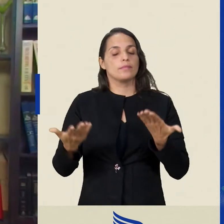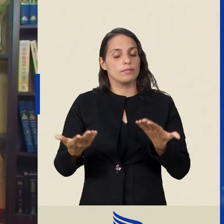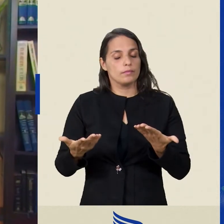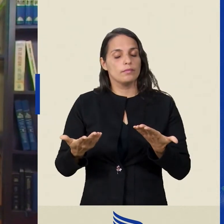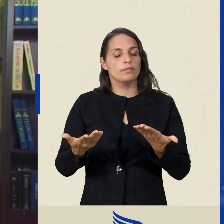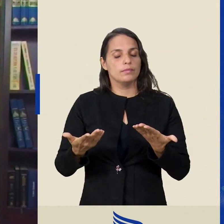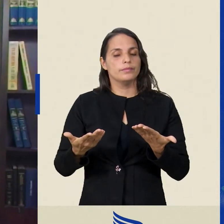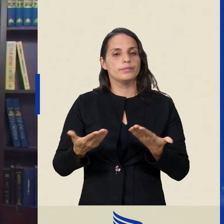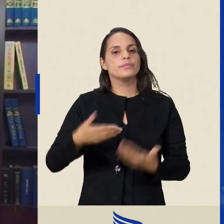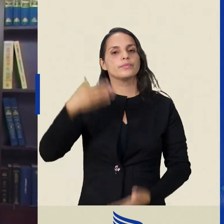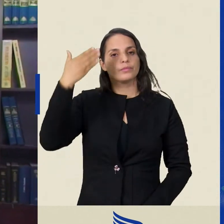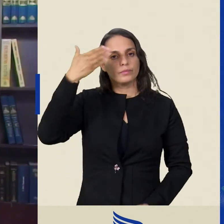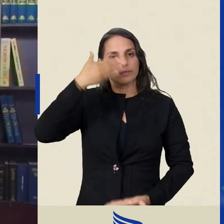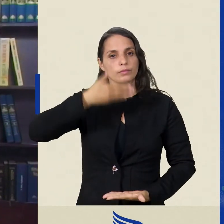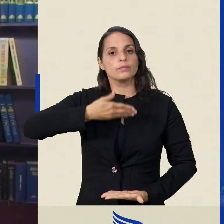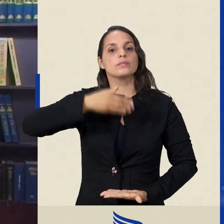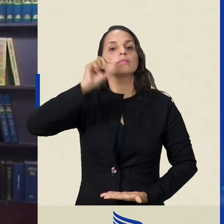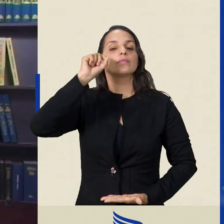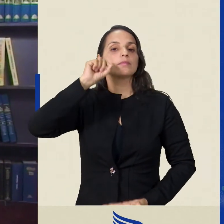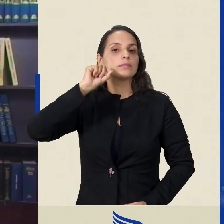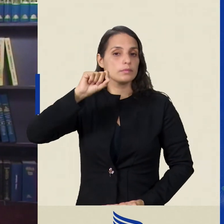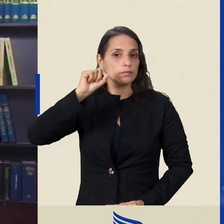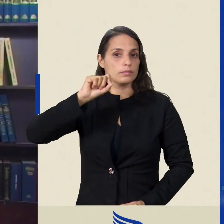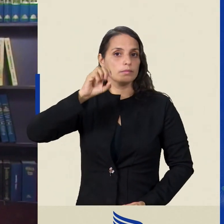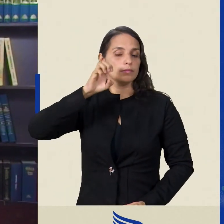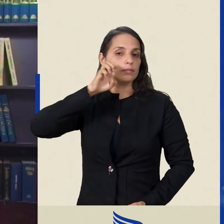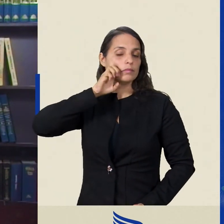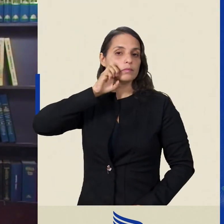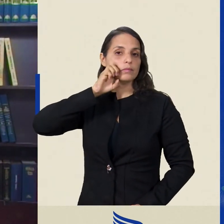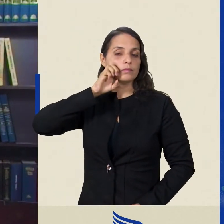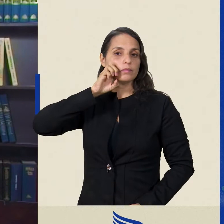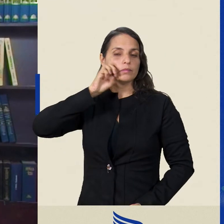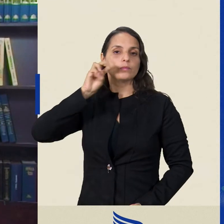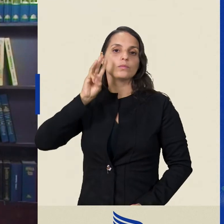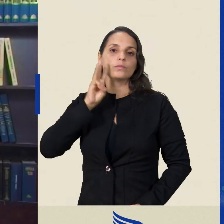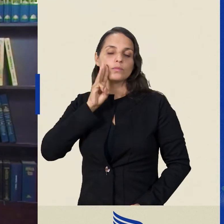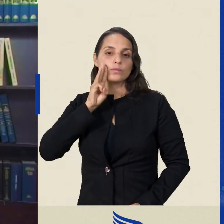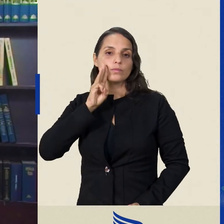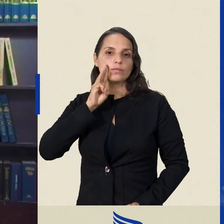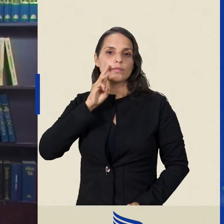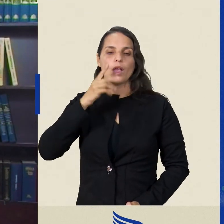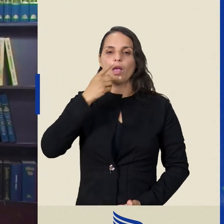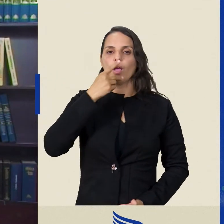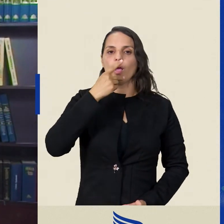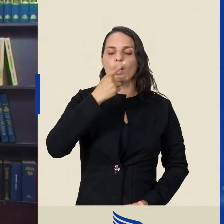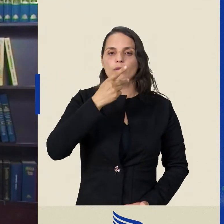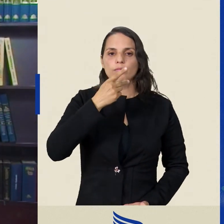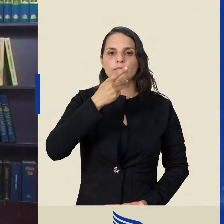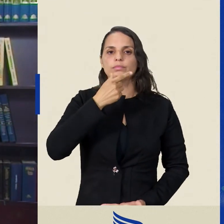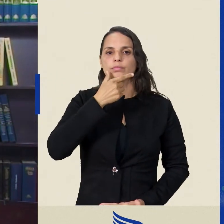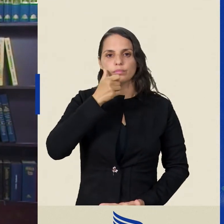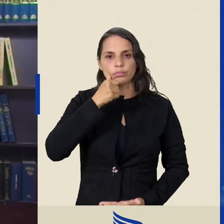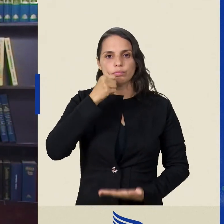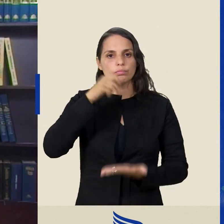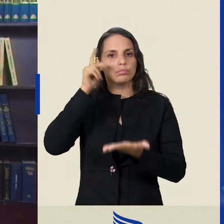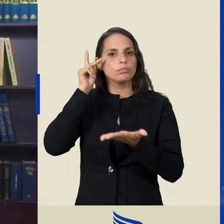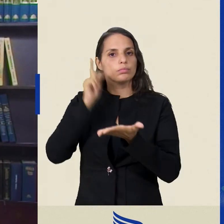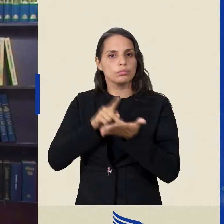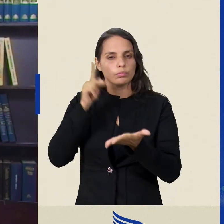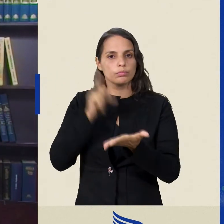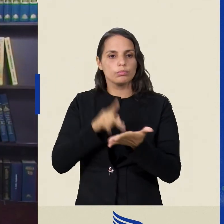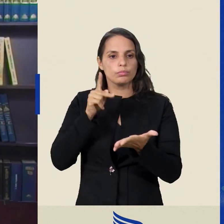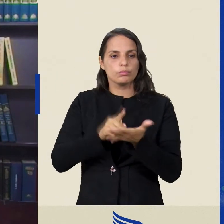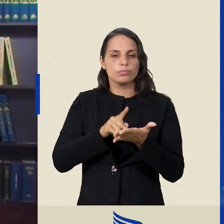realmente comprovar que Ellen G. White foi uma verdadeira profetisa. Recebeu cerca